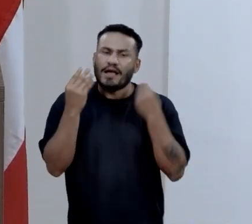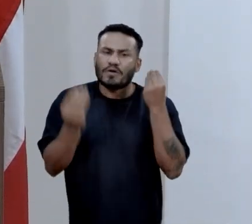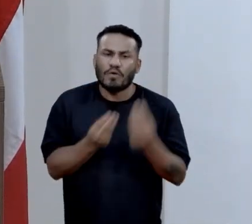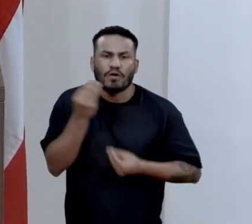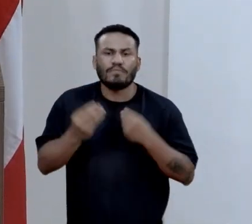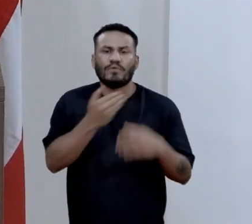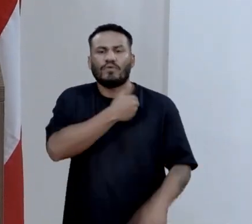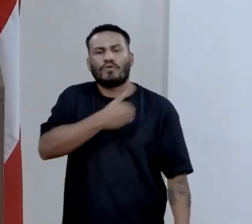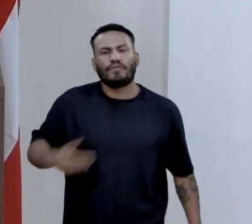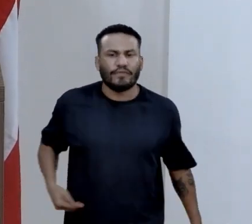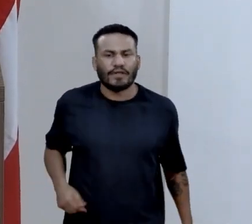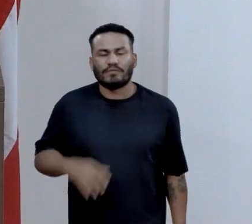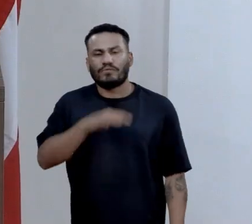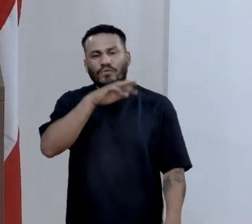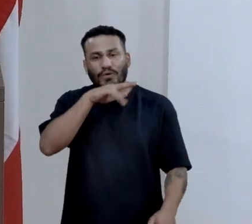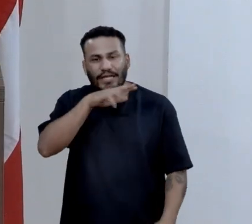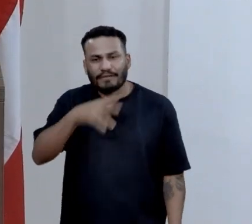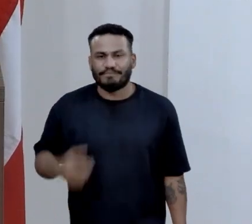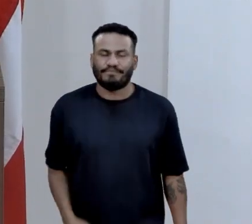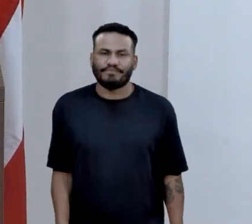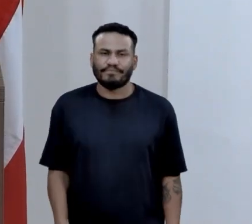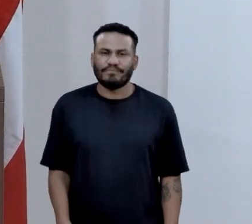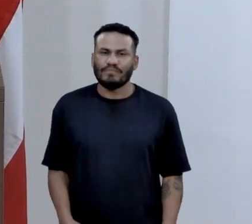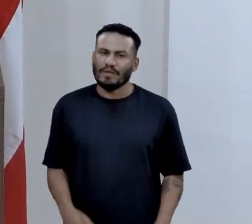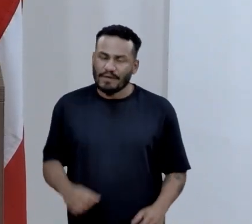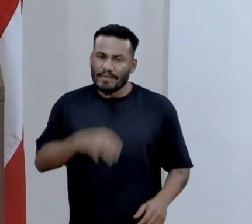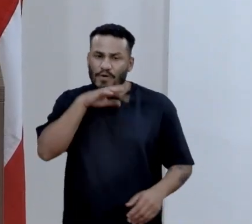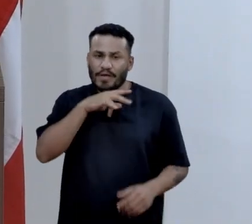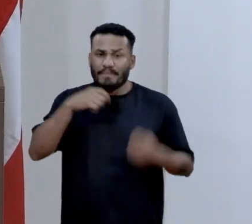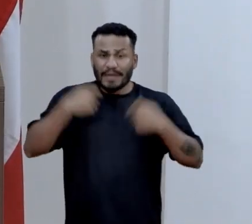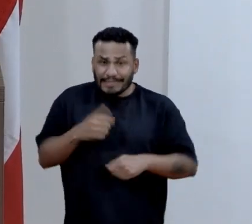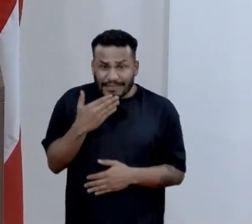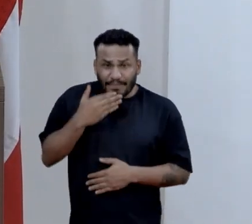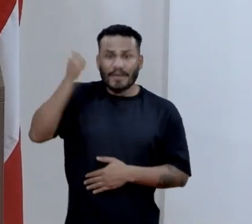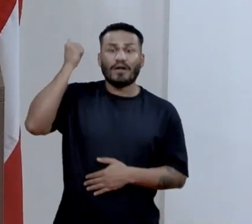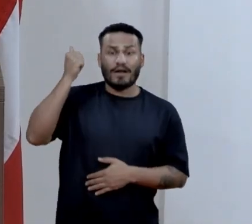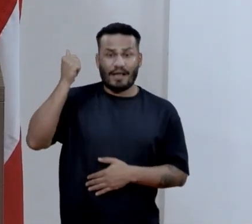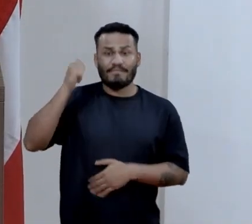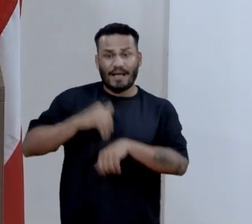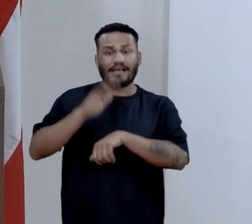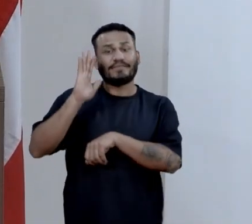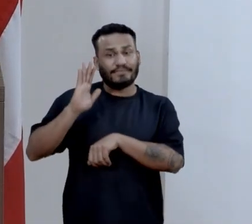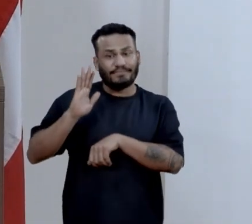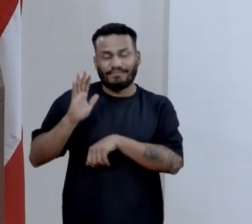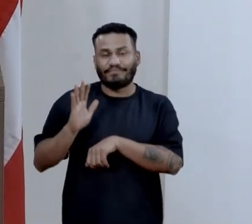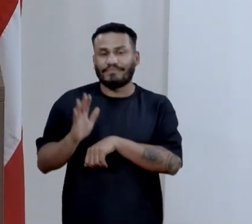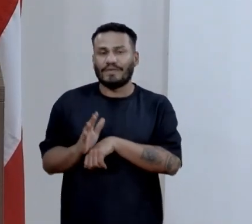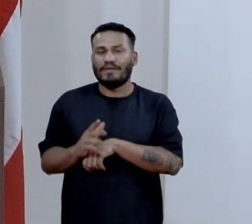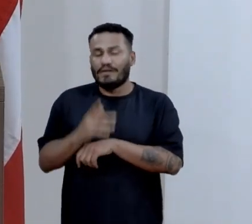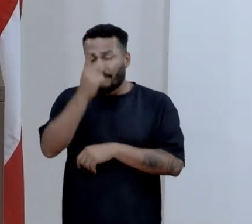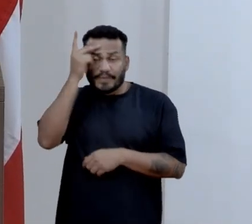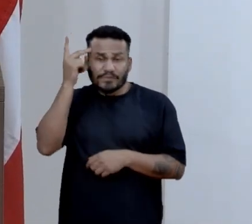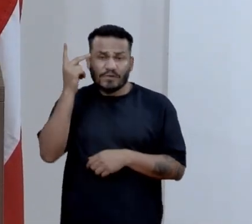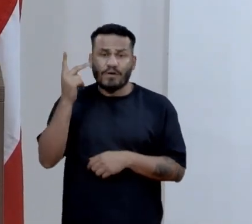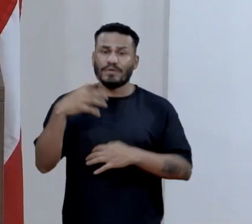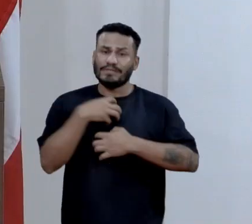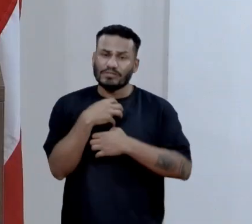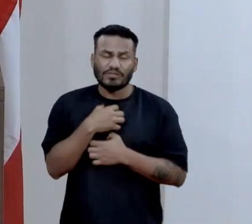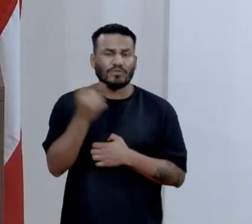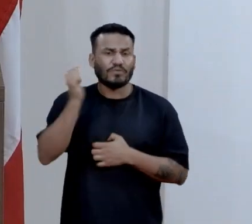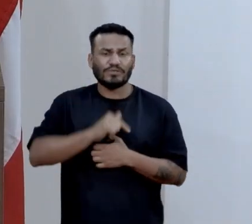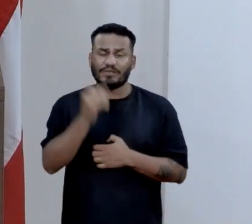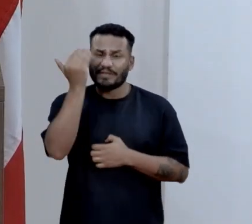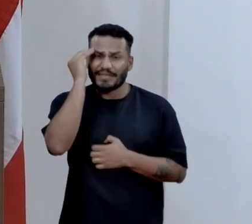quanto este governo é ruim. Mas, aliás, para ser ruim tem que melhorar muito, né? E a população está sentindo isso, eu não